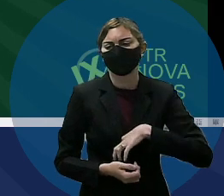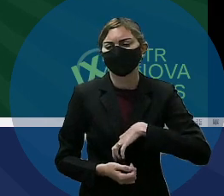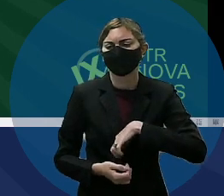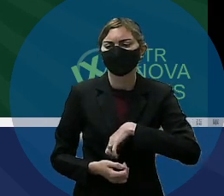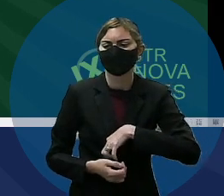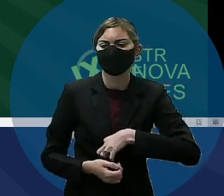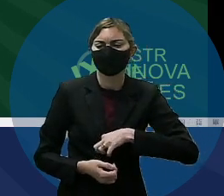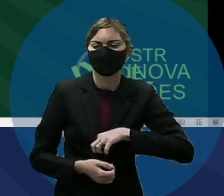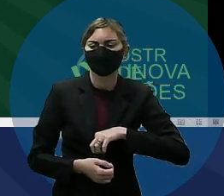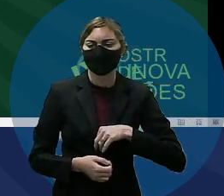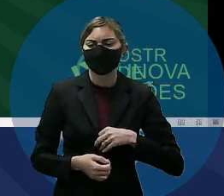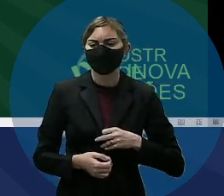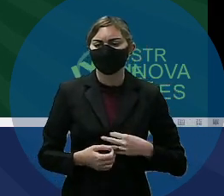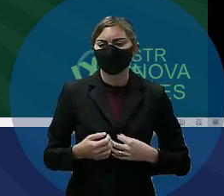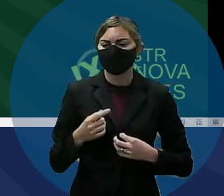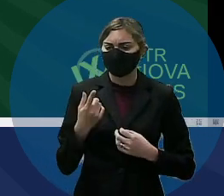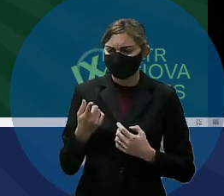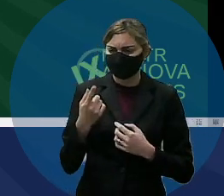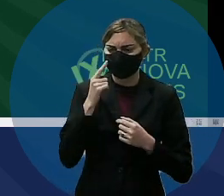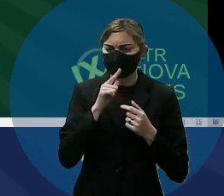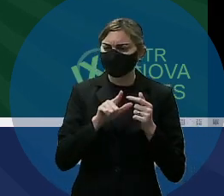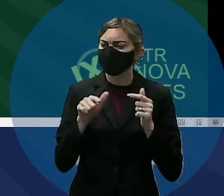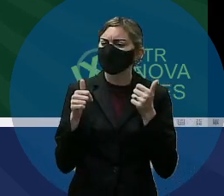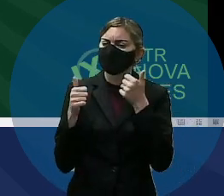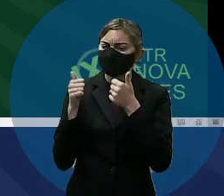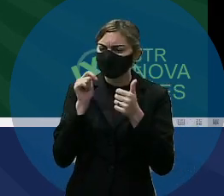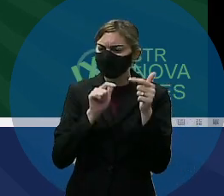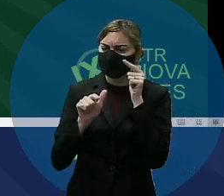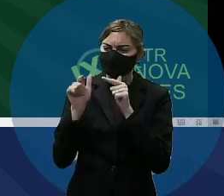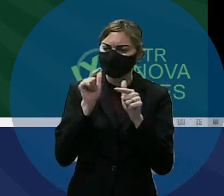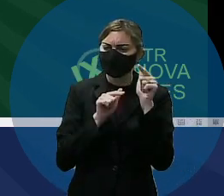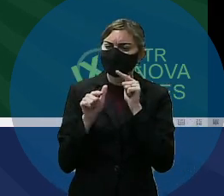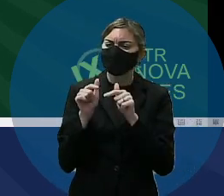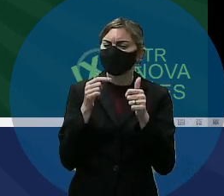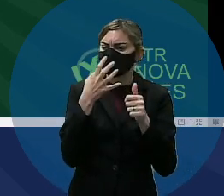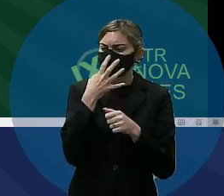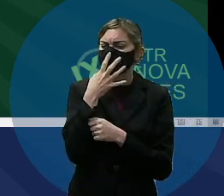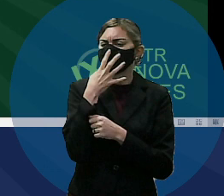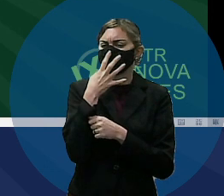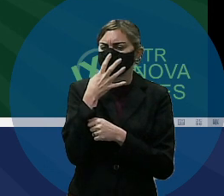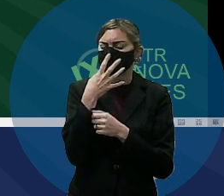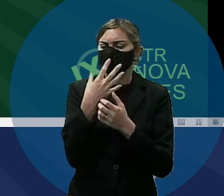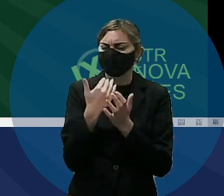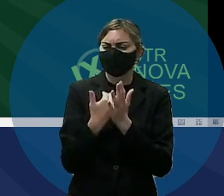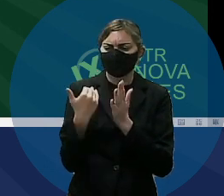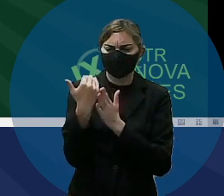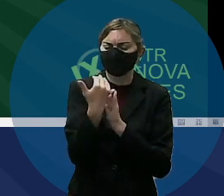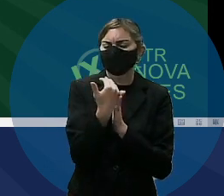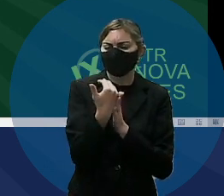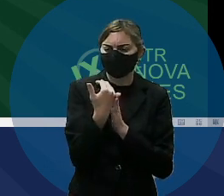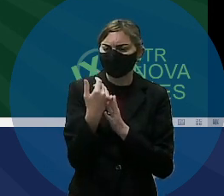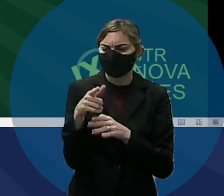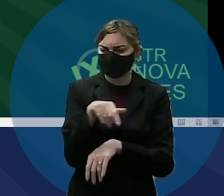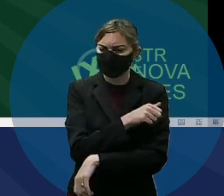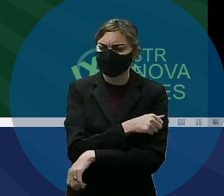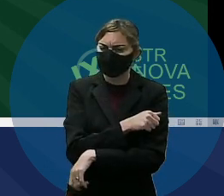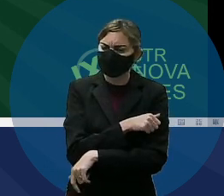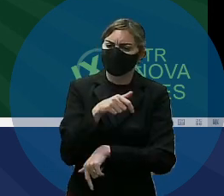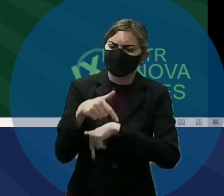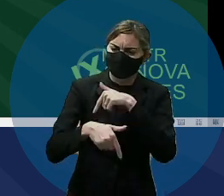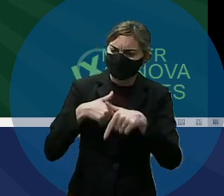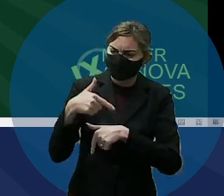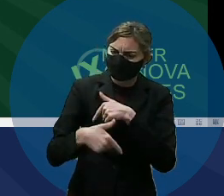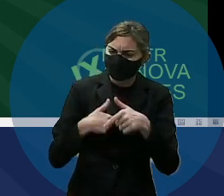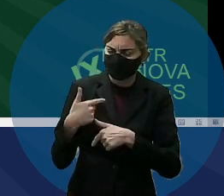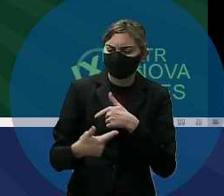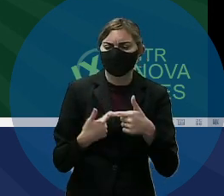O resultado foi surpreendente, né? Porque muito mais além dos meninos trabalharem a